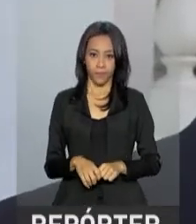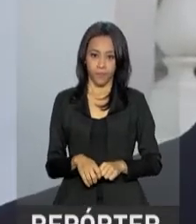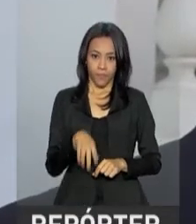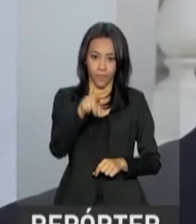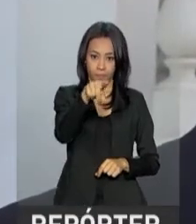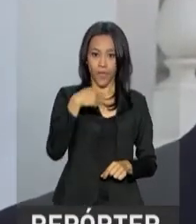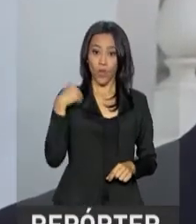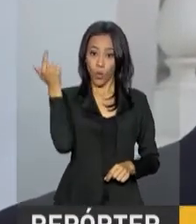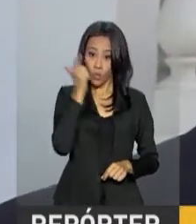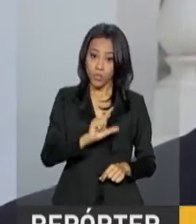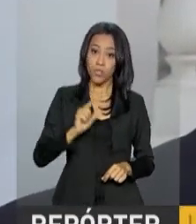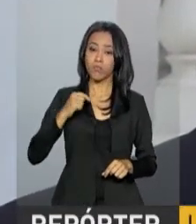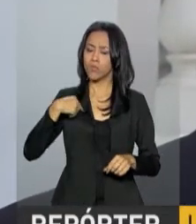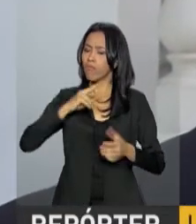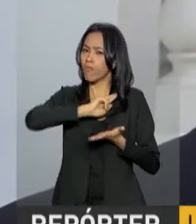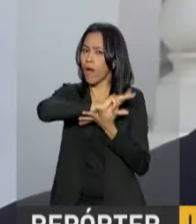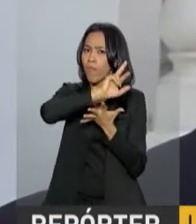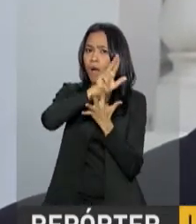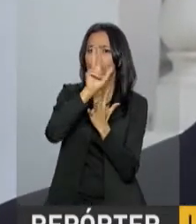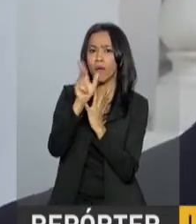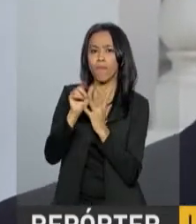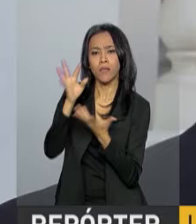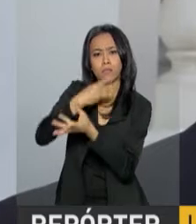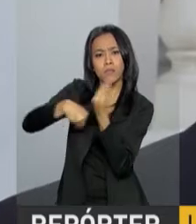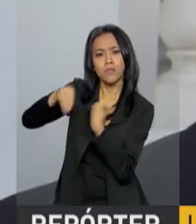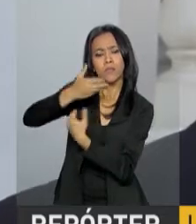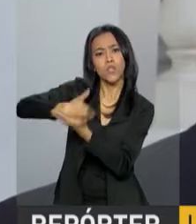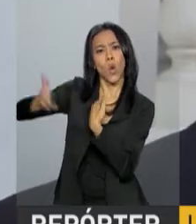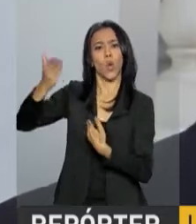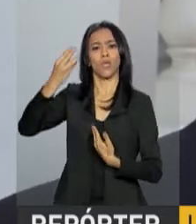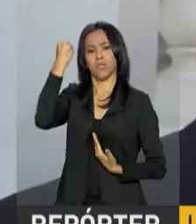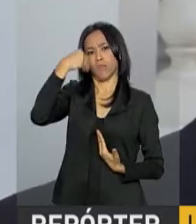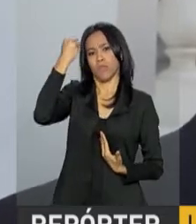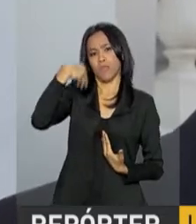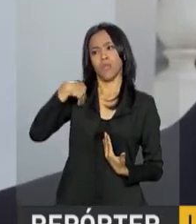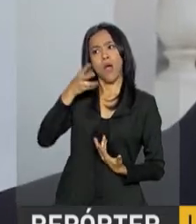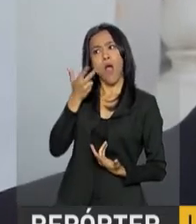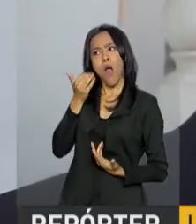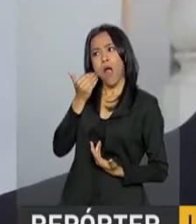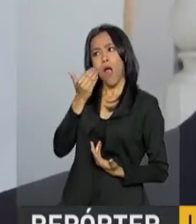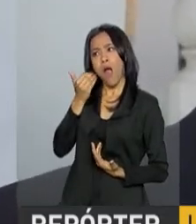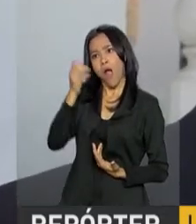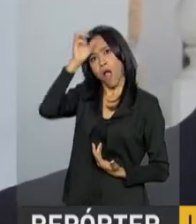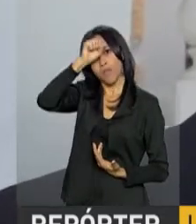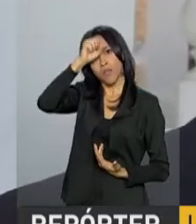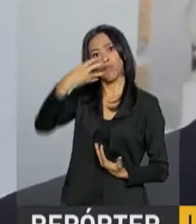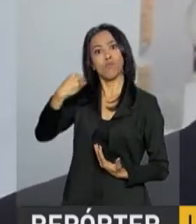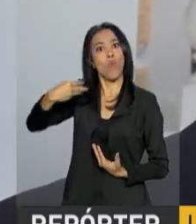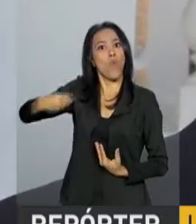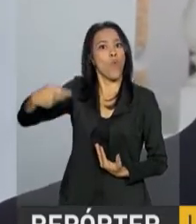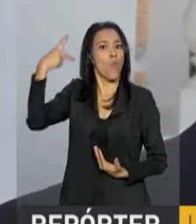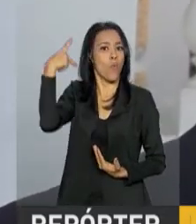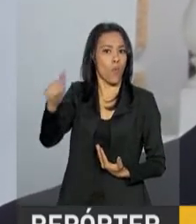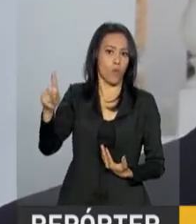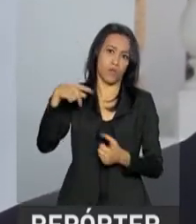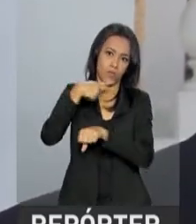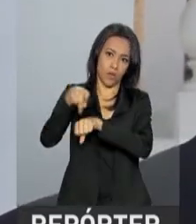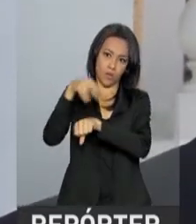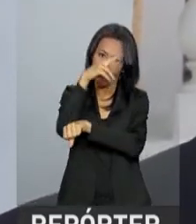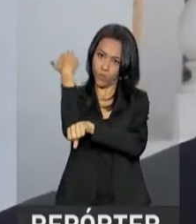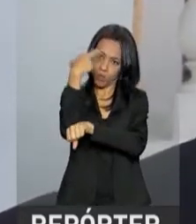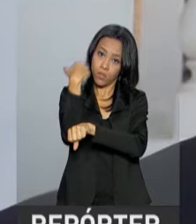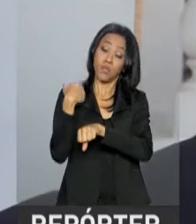conseguimos trocar várias experiências aprender muito com as experiências russas e melhor construir para o futuro uma